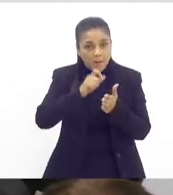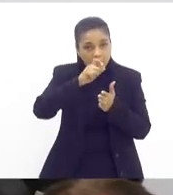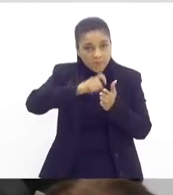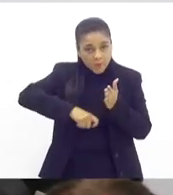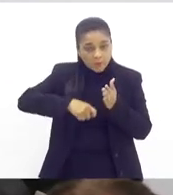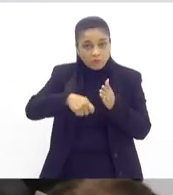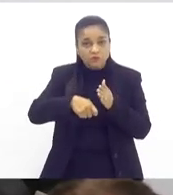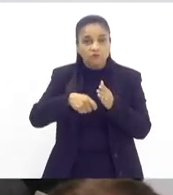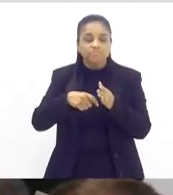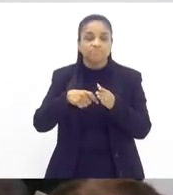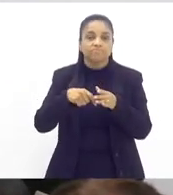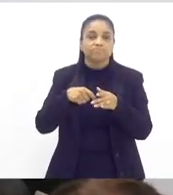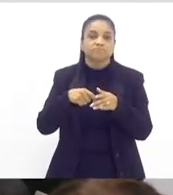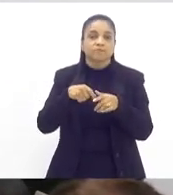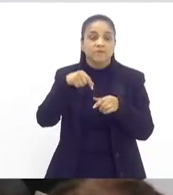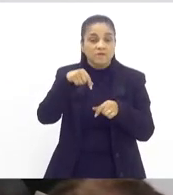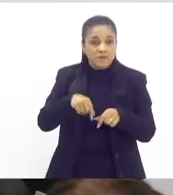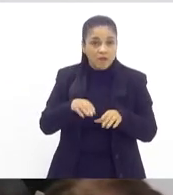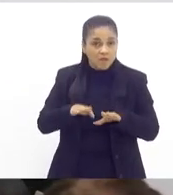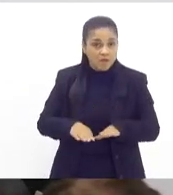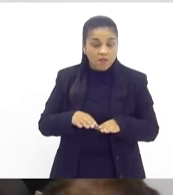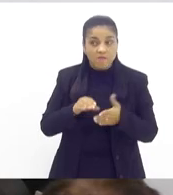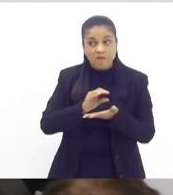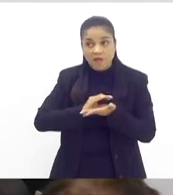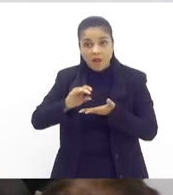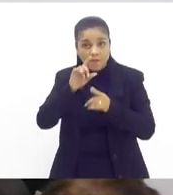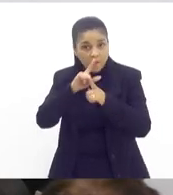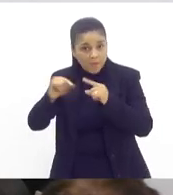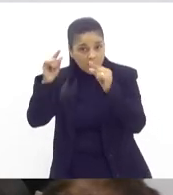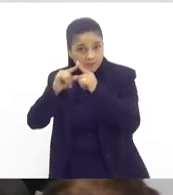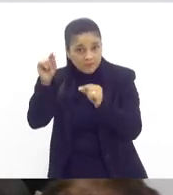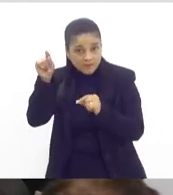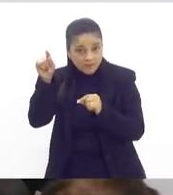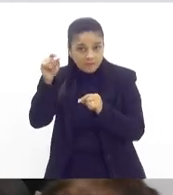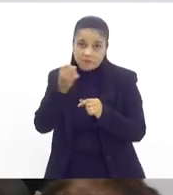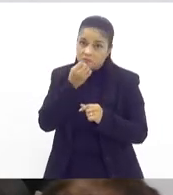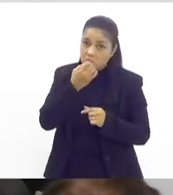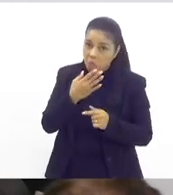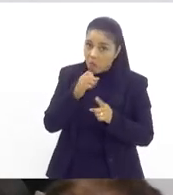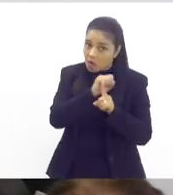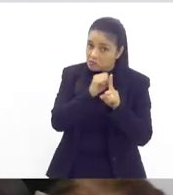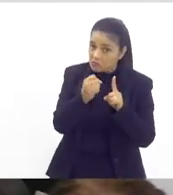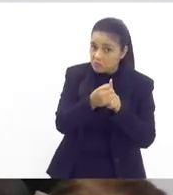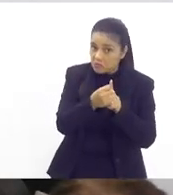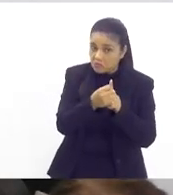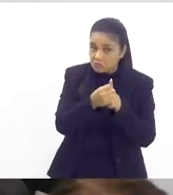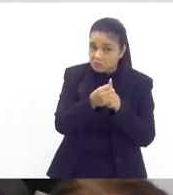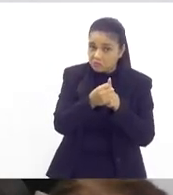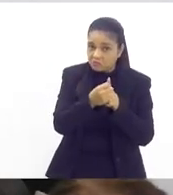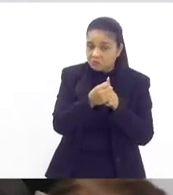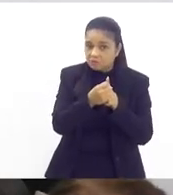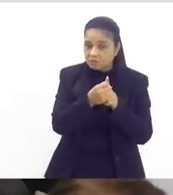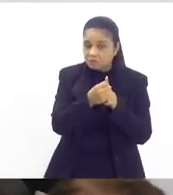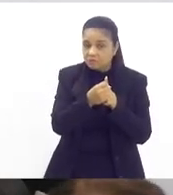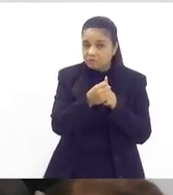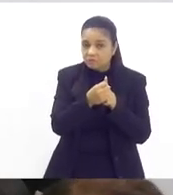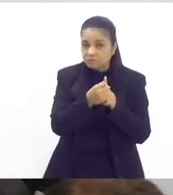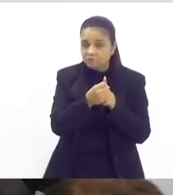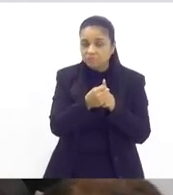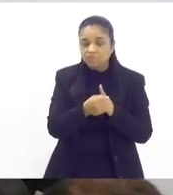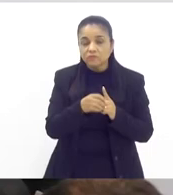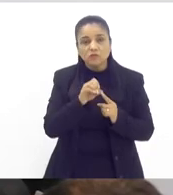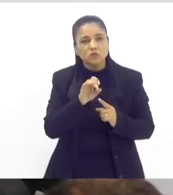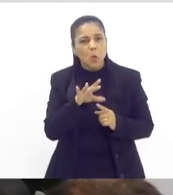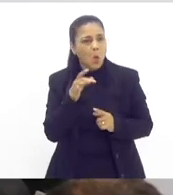localidades. E ela está indo lá para Brasília. Será que isso vai ser benéfico a toda a sociedade? E não só